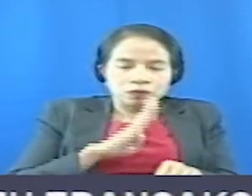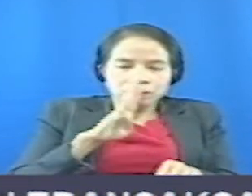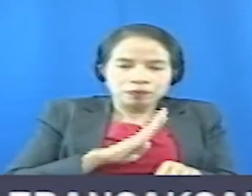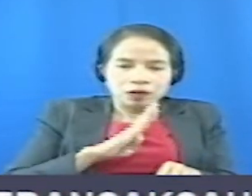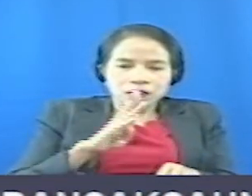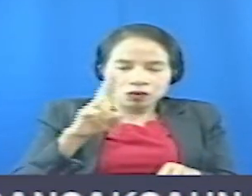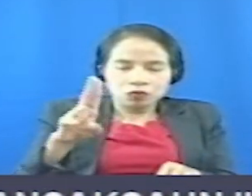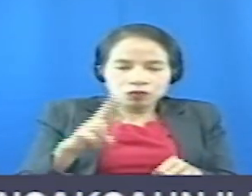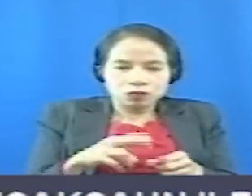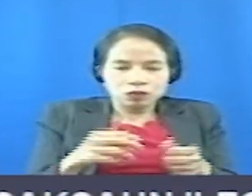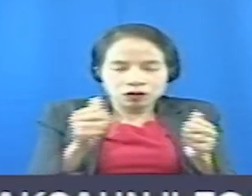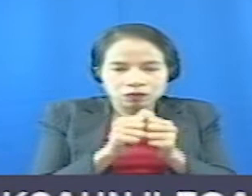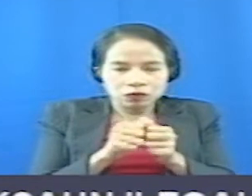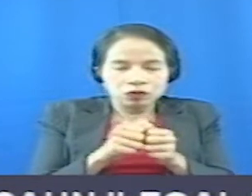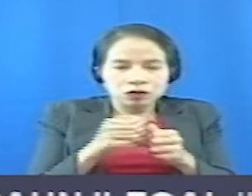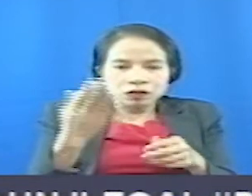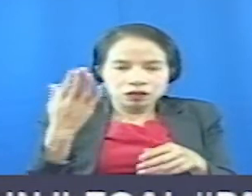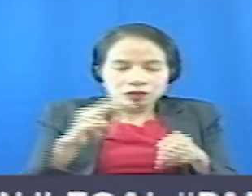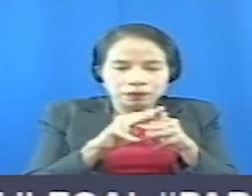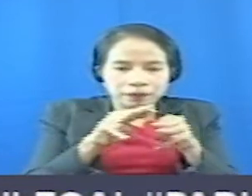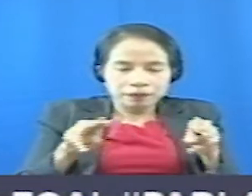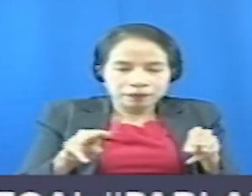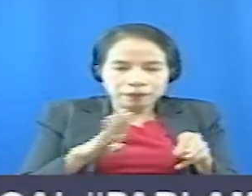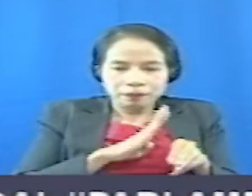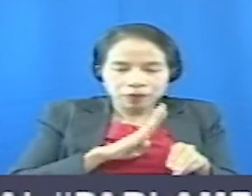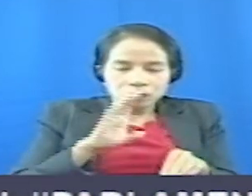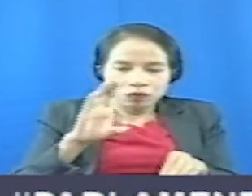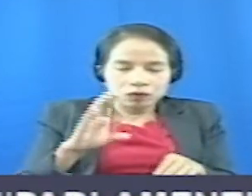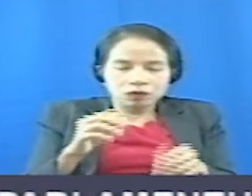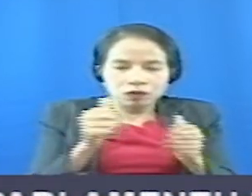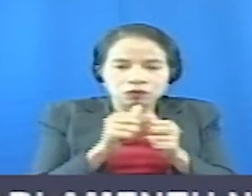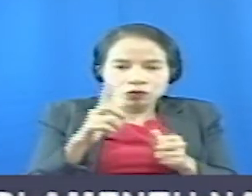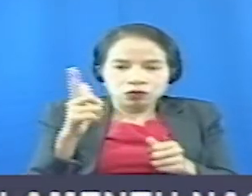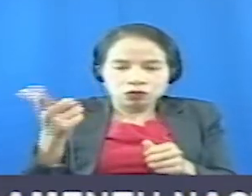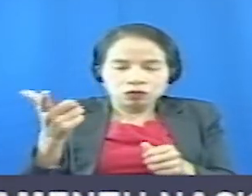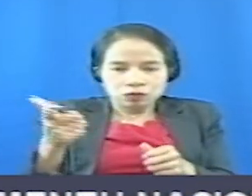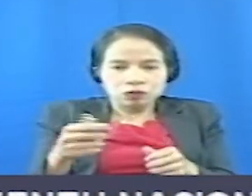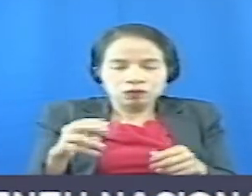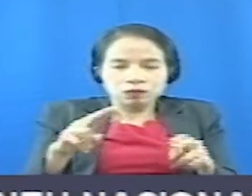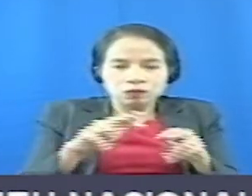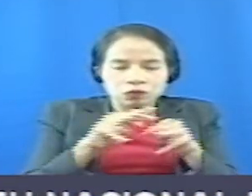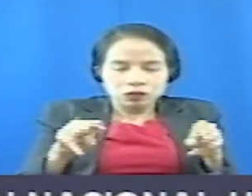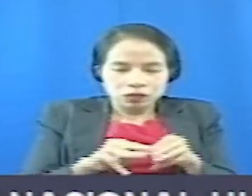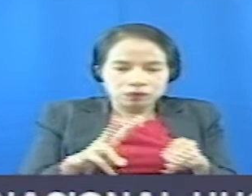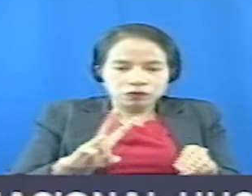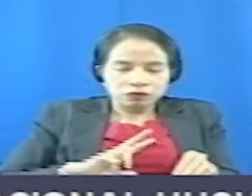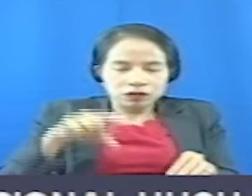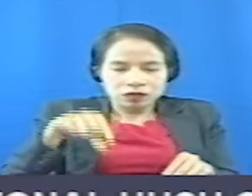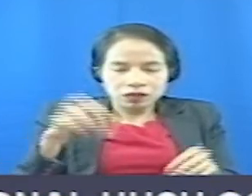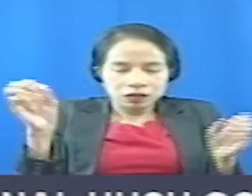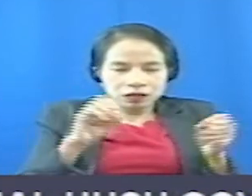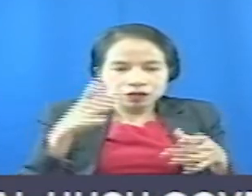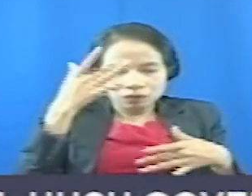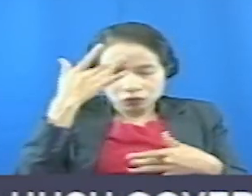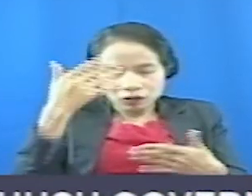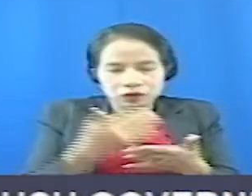a Baucau agora e a 20 casos detetados. E a Viqueque, município Viqueque, ohin la e caso Fon, mantém na Fatin o